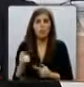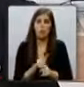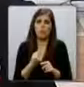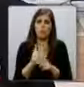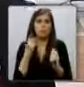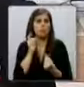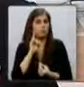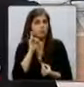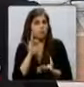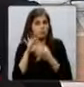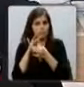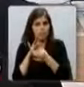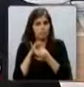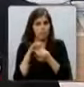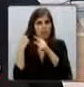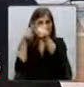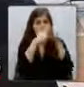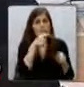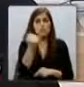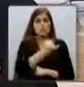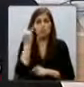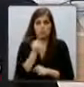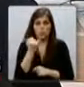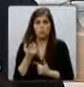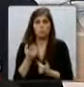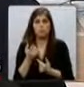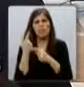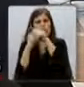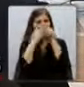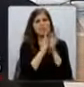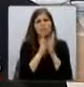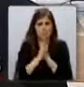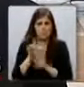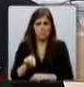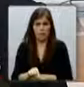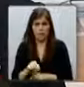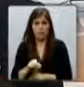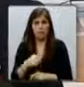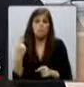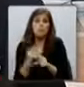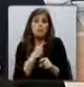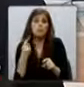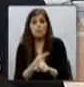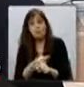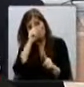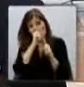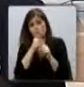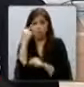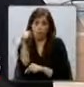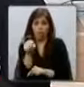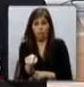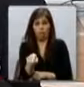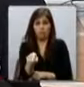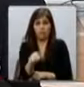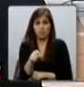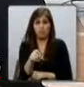associar as várias Organizações e as várias confissões religiosas a uma iniciativa deste género atormentados